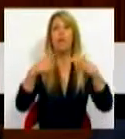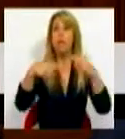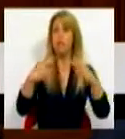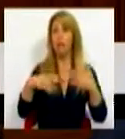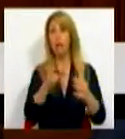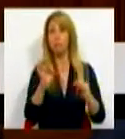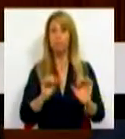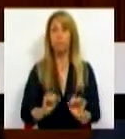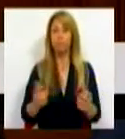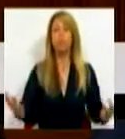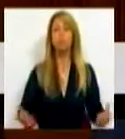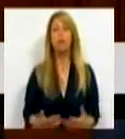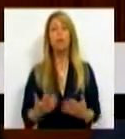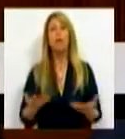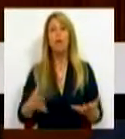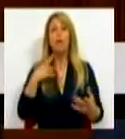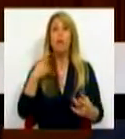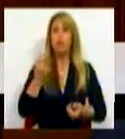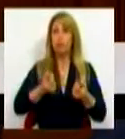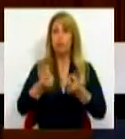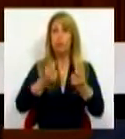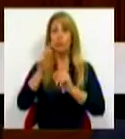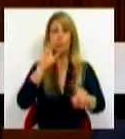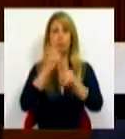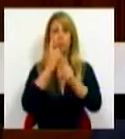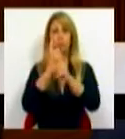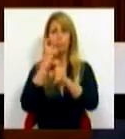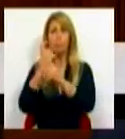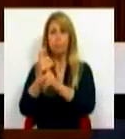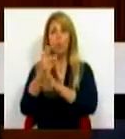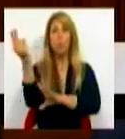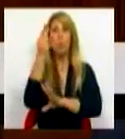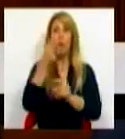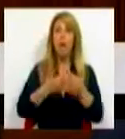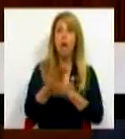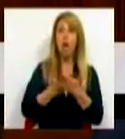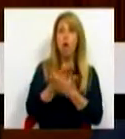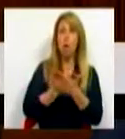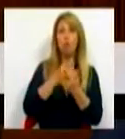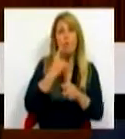e que regularmente eram monitorizados ao nível de unidades de negócio e até a geografia.